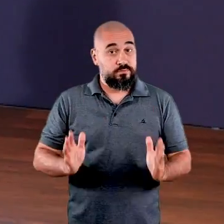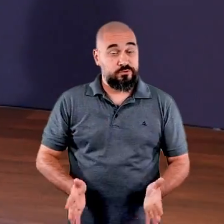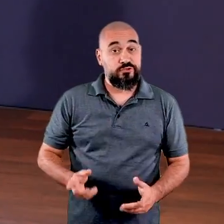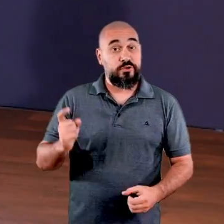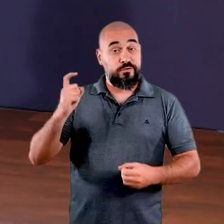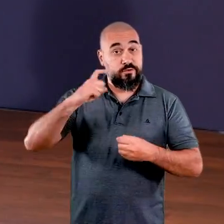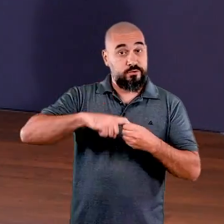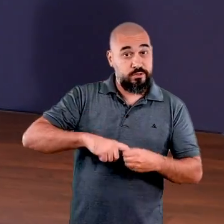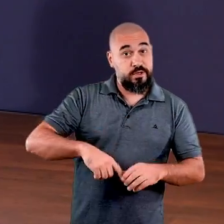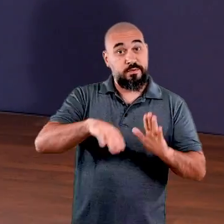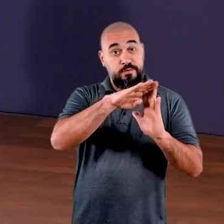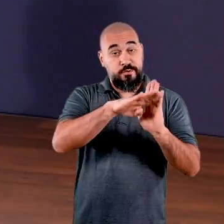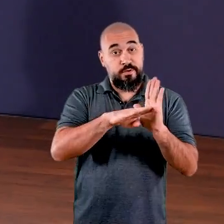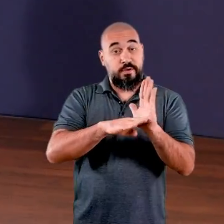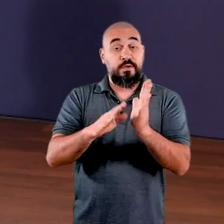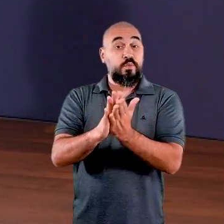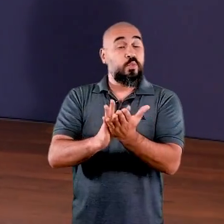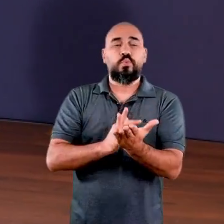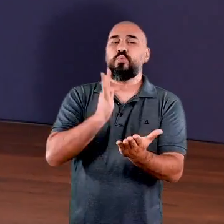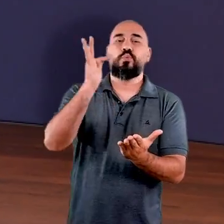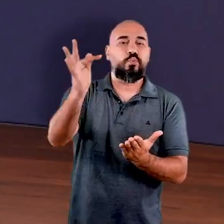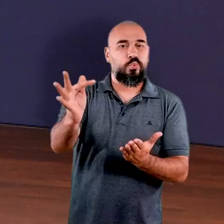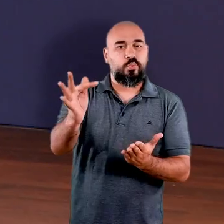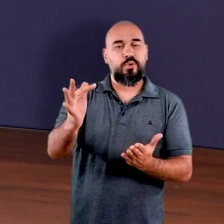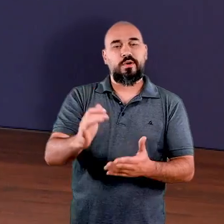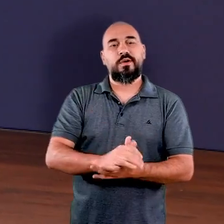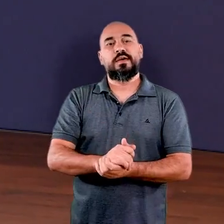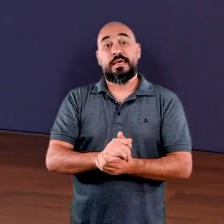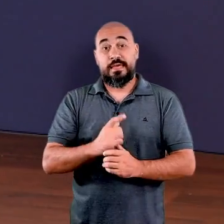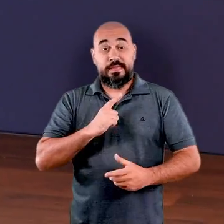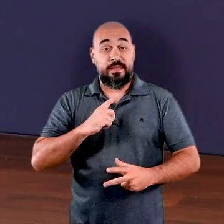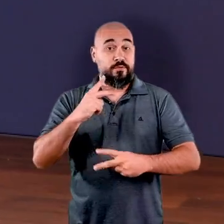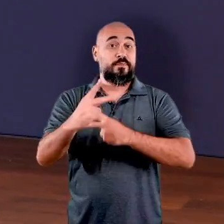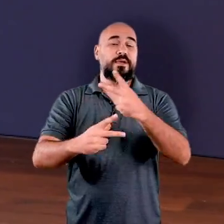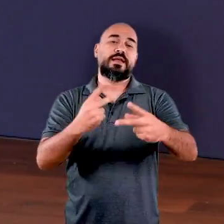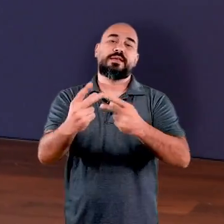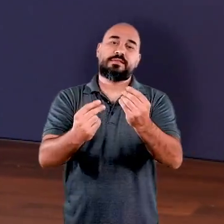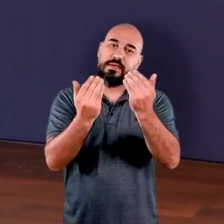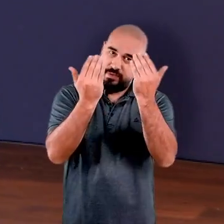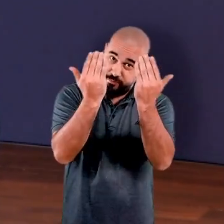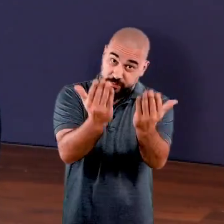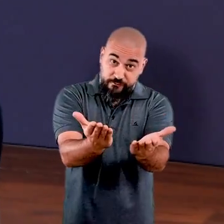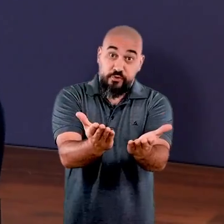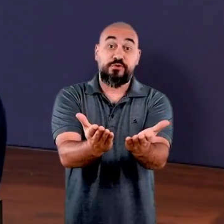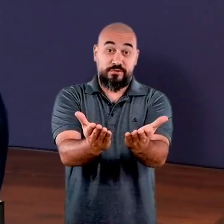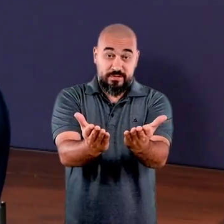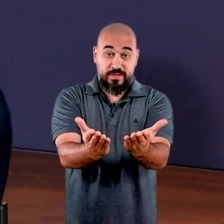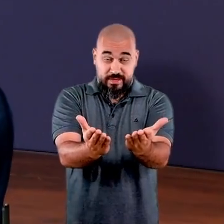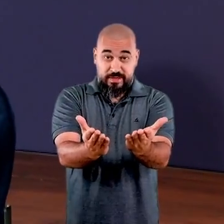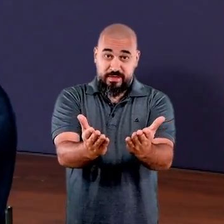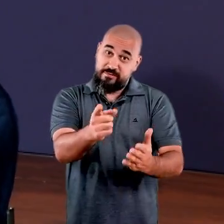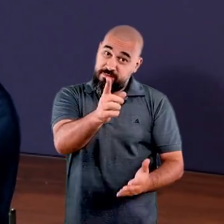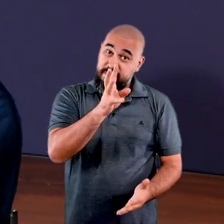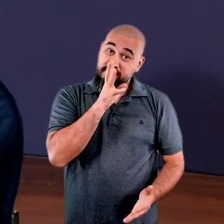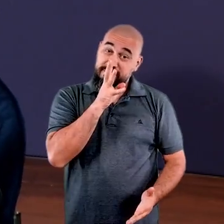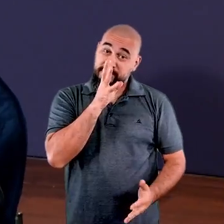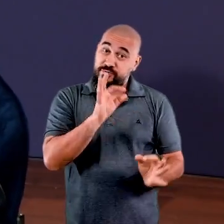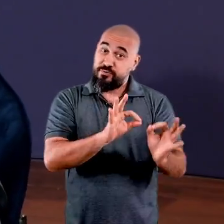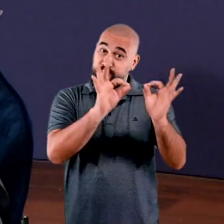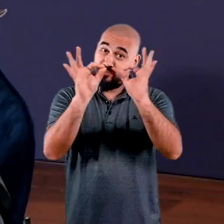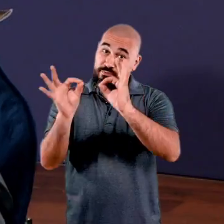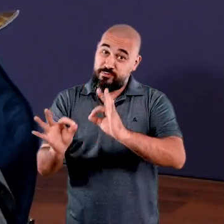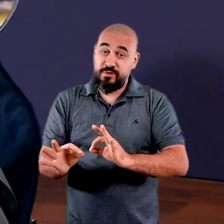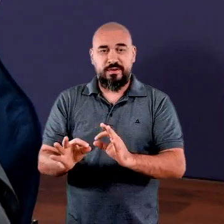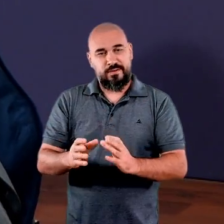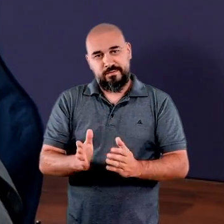Já estamos de volta com o programa A Arena do Futuro e eu tenho um presente para você que está acompanhando a nossa